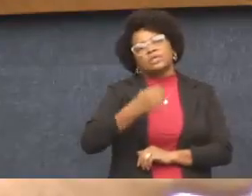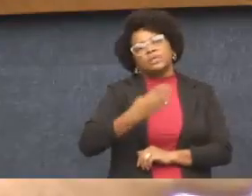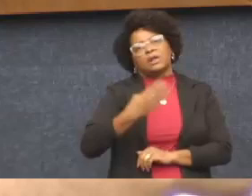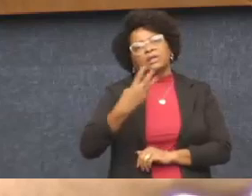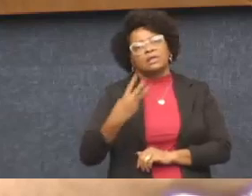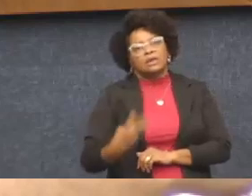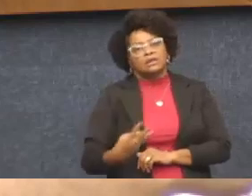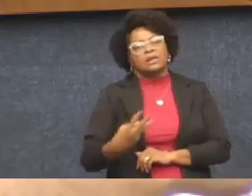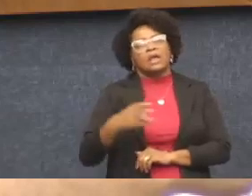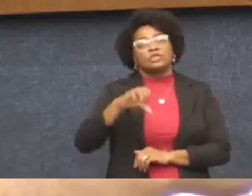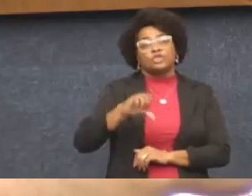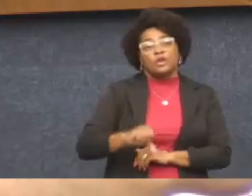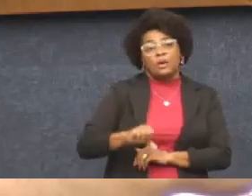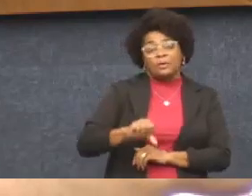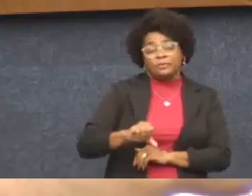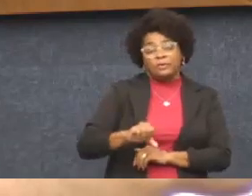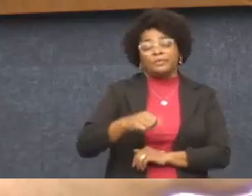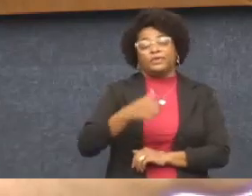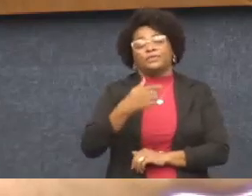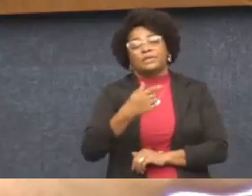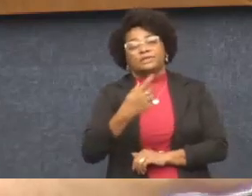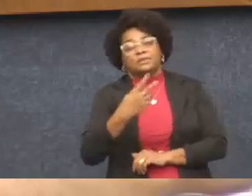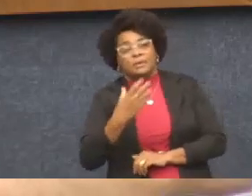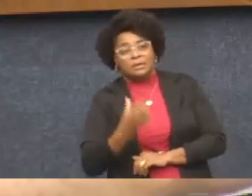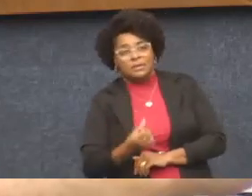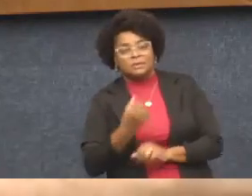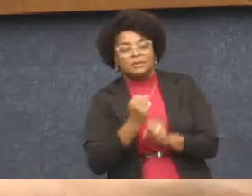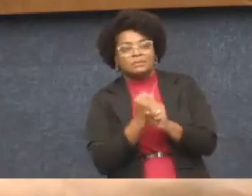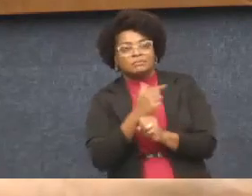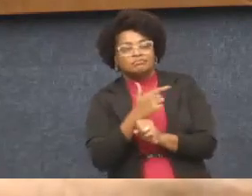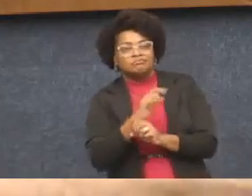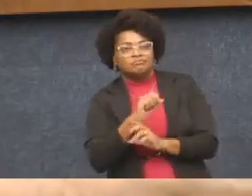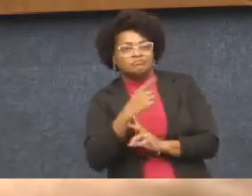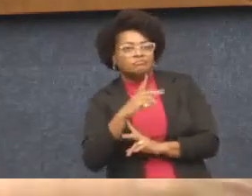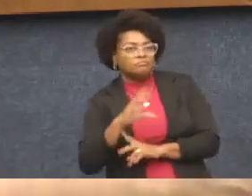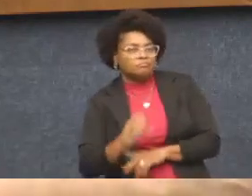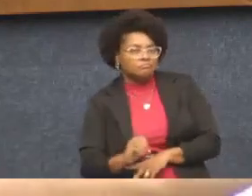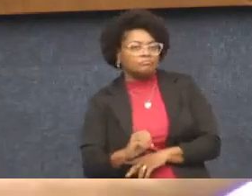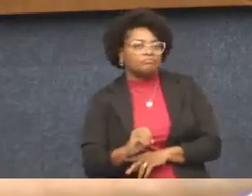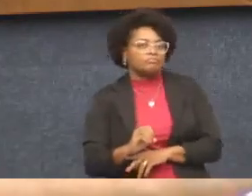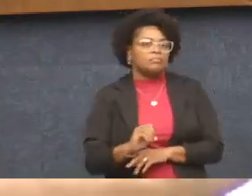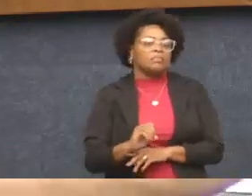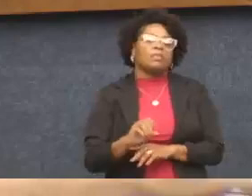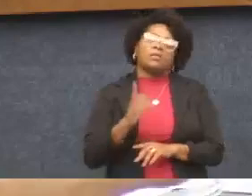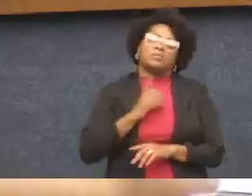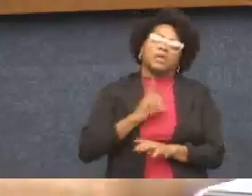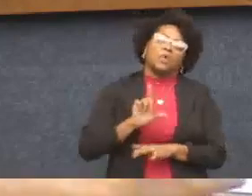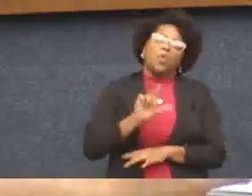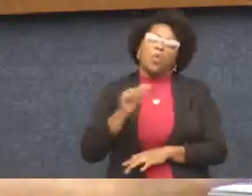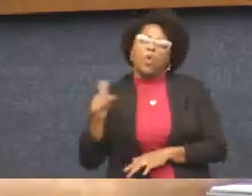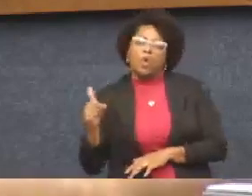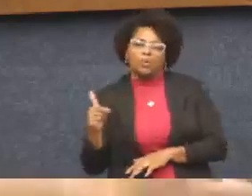9.936 de 2010 e 11.565 de 2023 e dá outras providências.